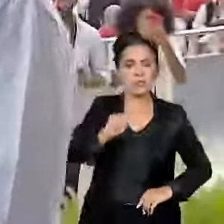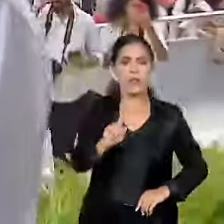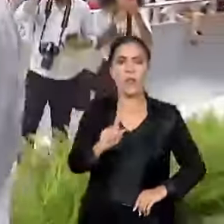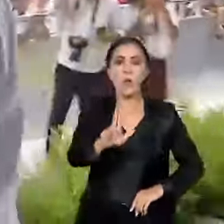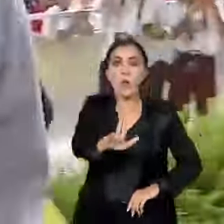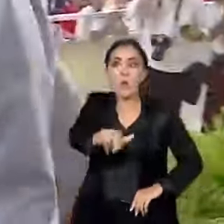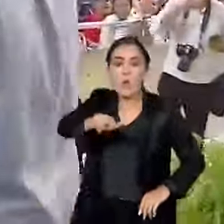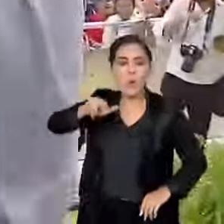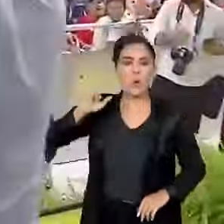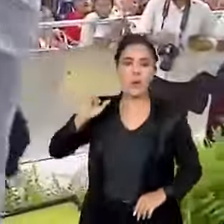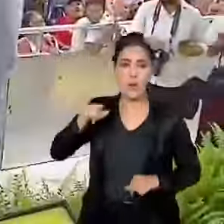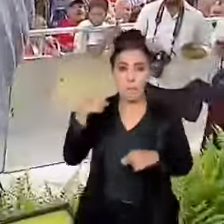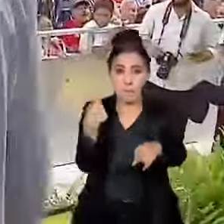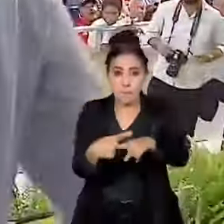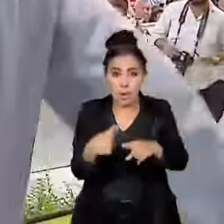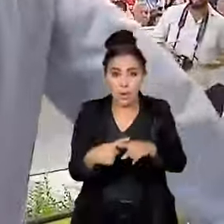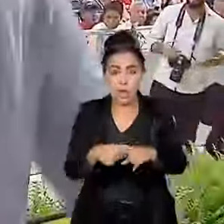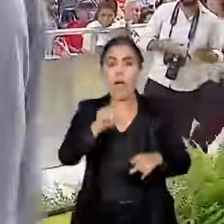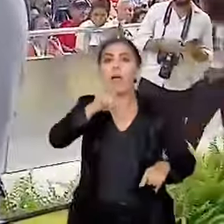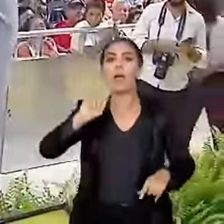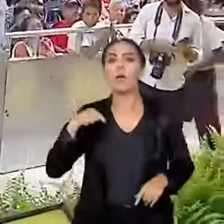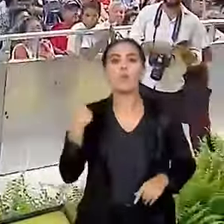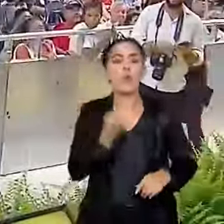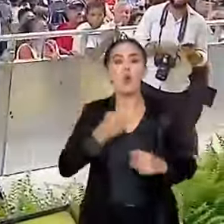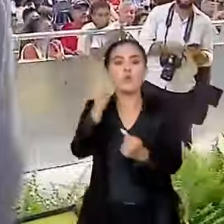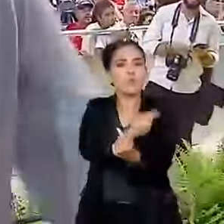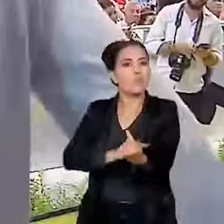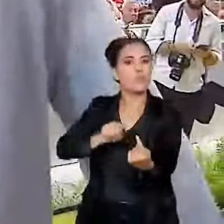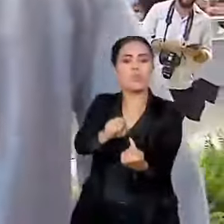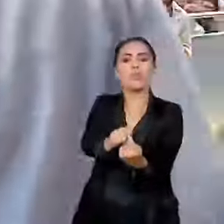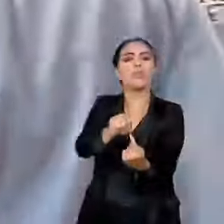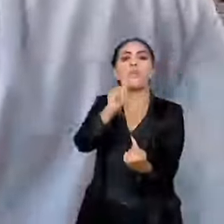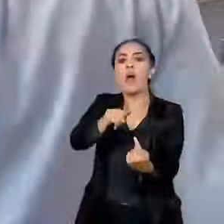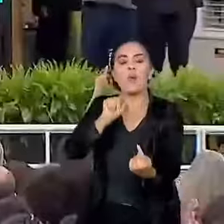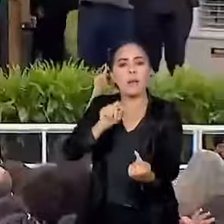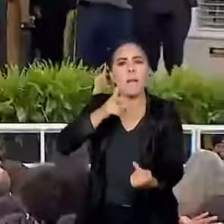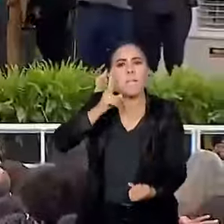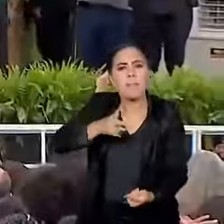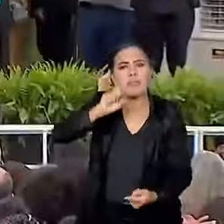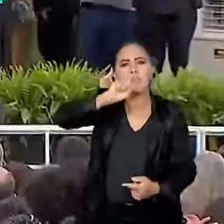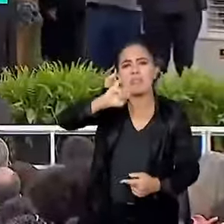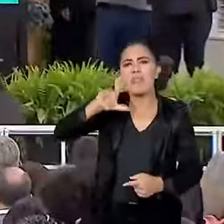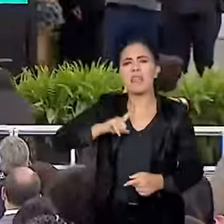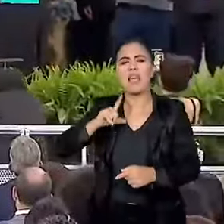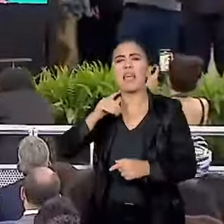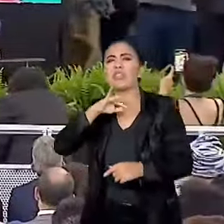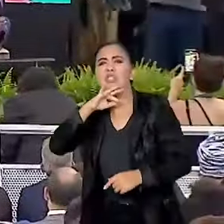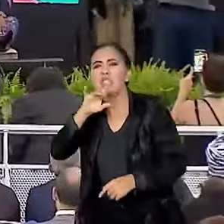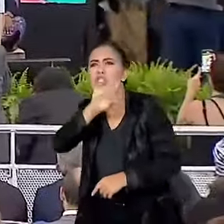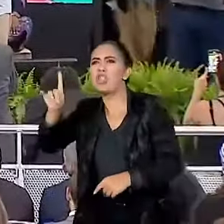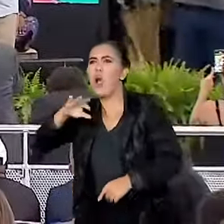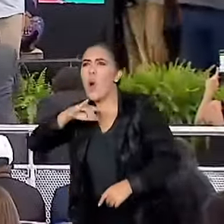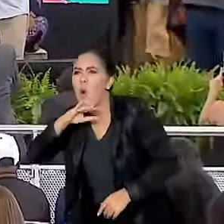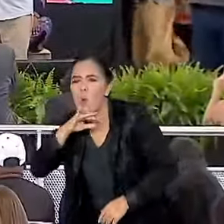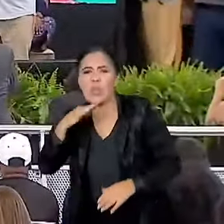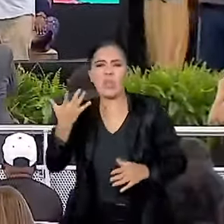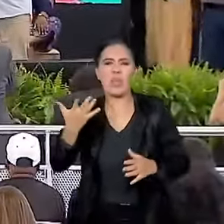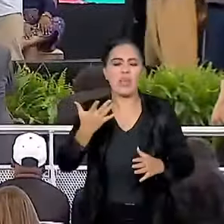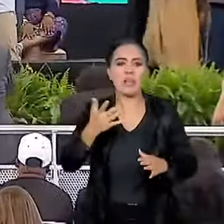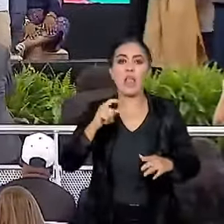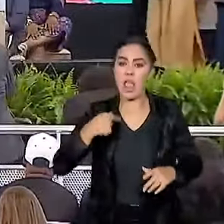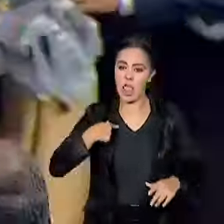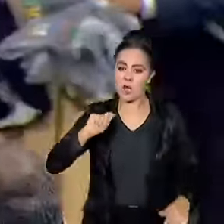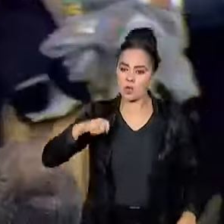desistirem nunca. Porque o nosso lema, mesmo quando a gente acorda num dia ruim, é dizer: eu